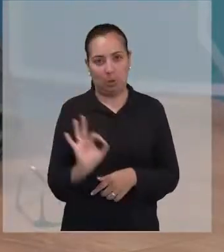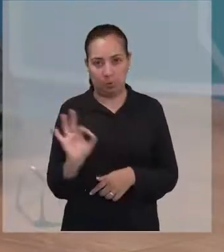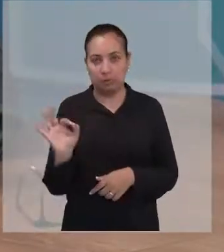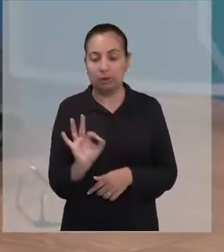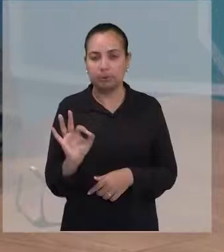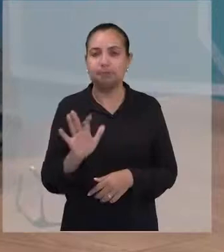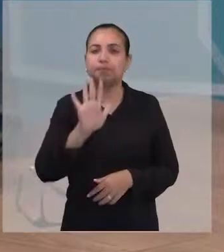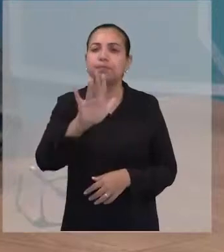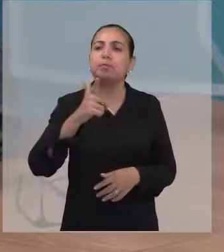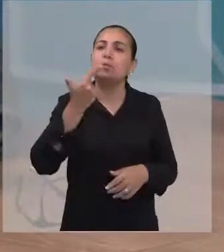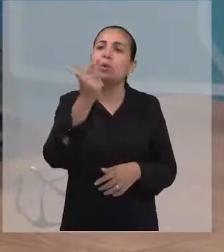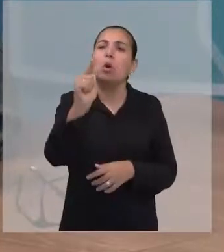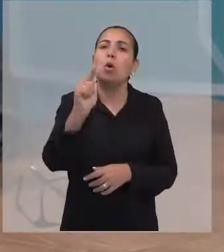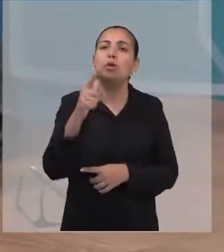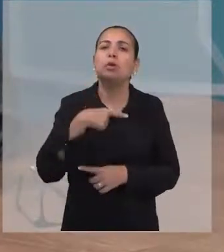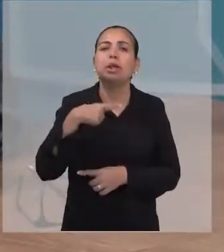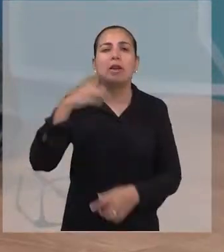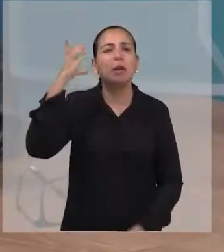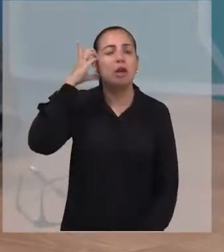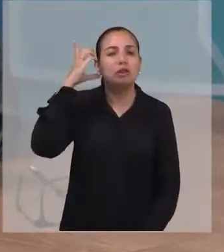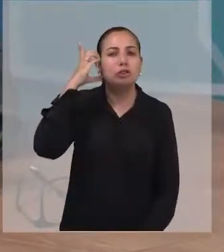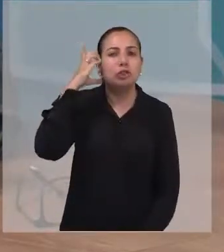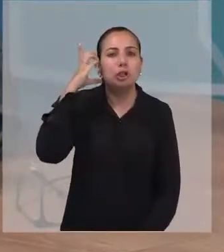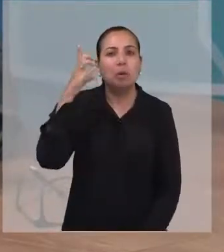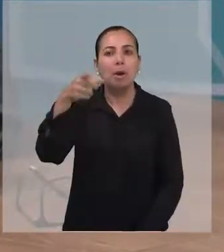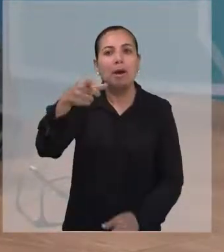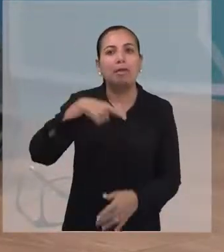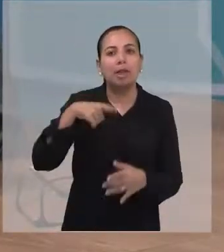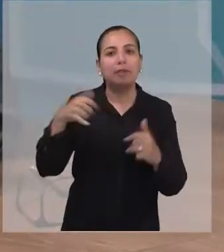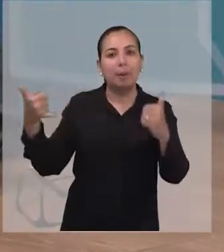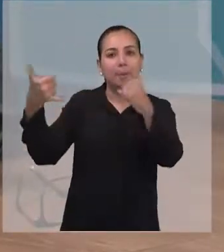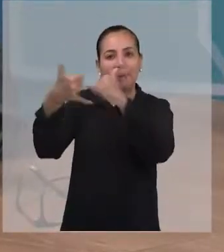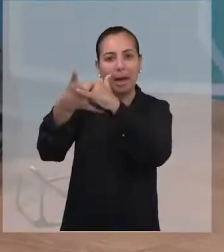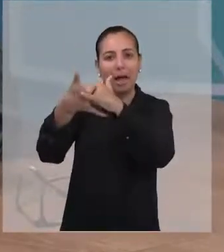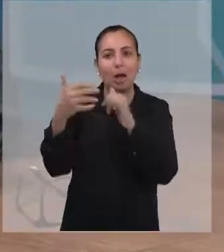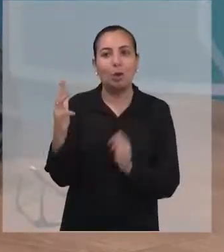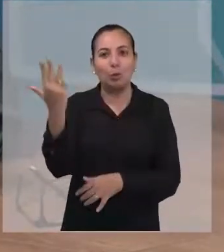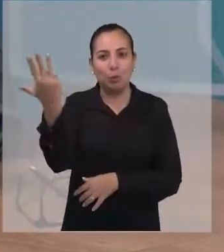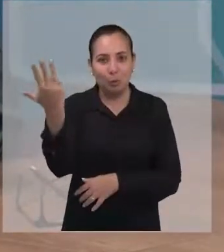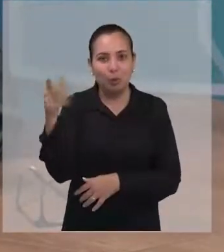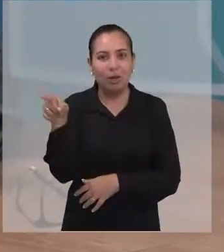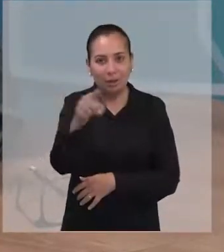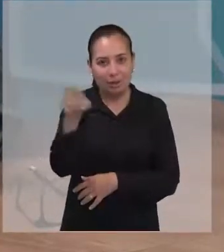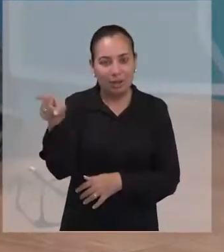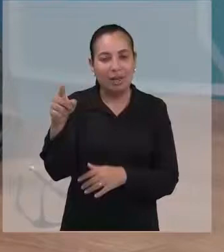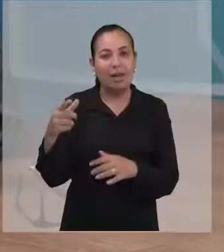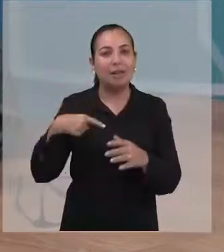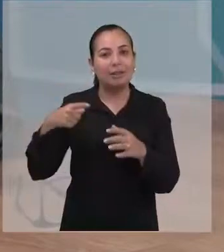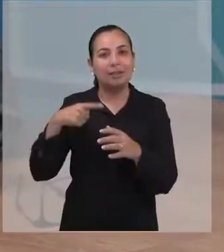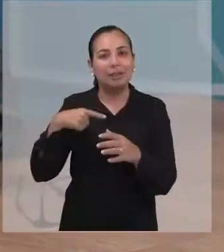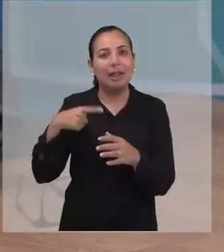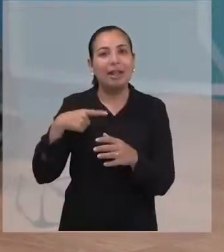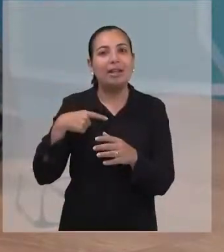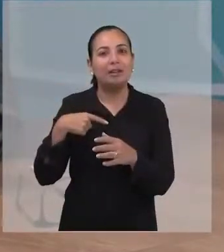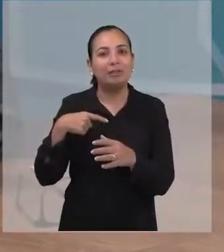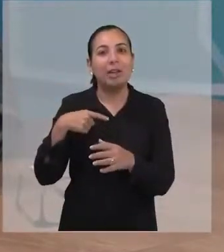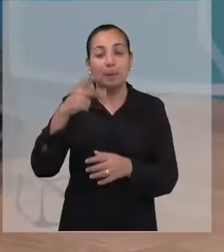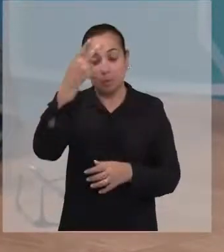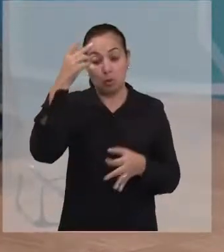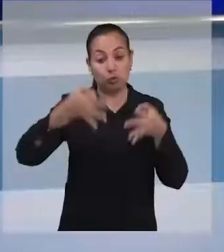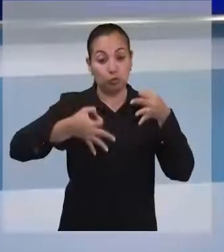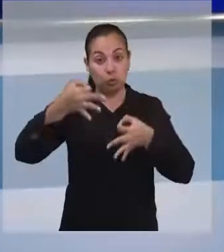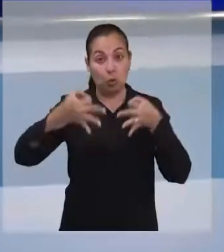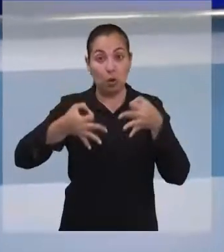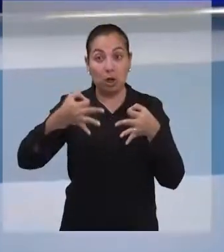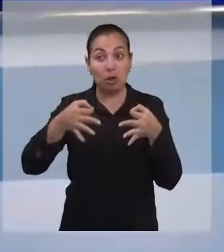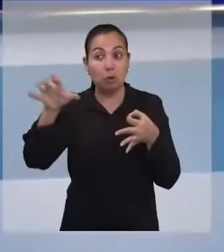Vazamento da conversa da Dilma com o Lula, que a presidente, no momento que o juiz ouviu aquela conversa, ele tinha que ter remetido